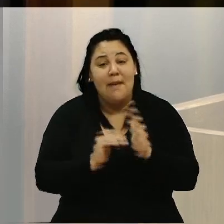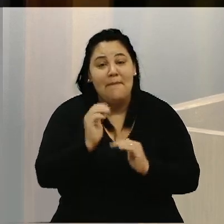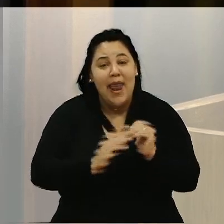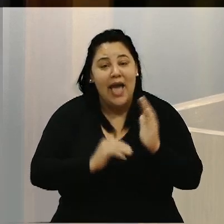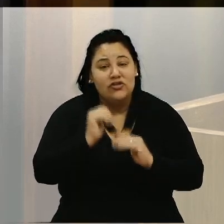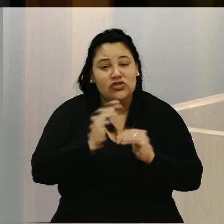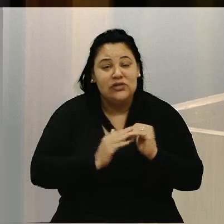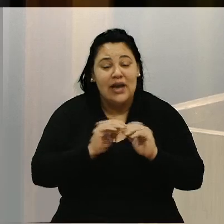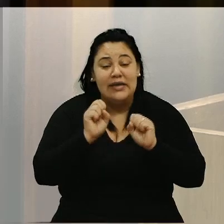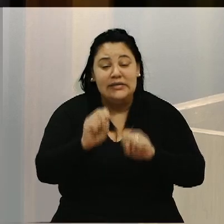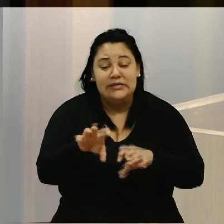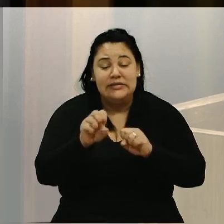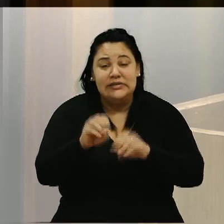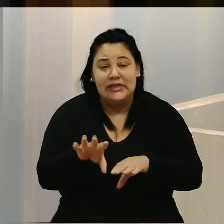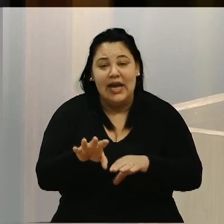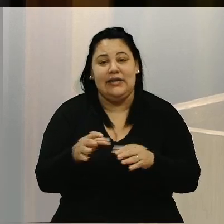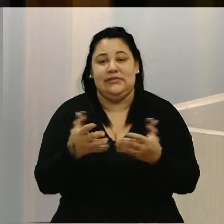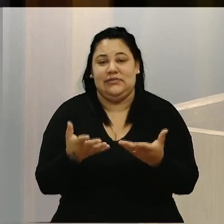forma